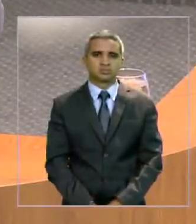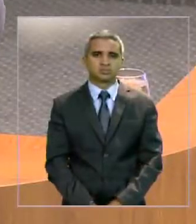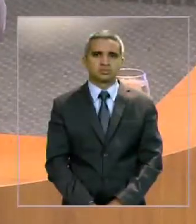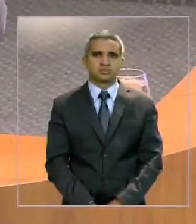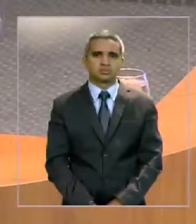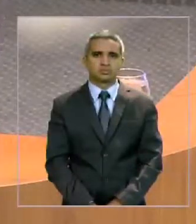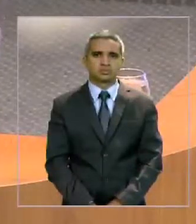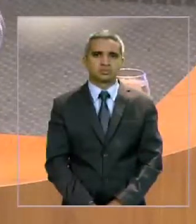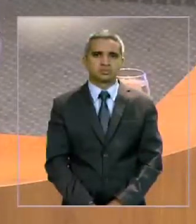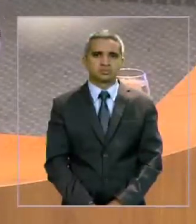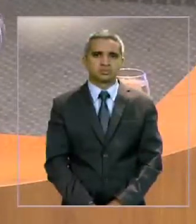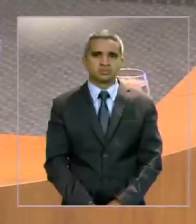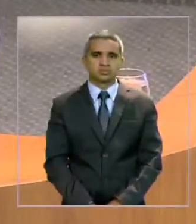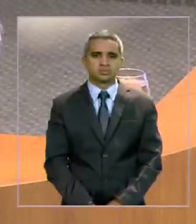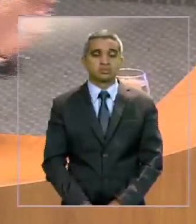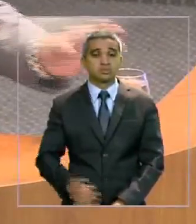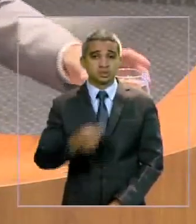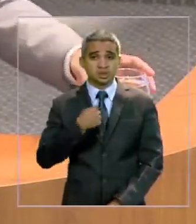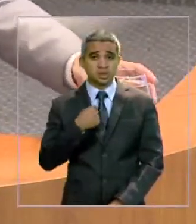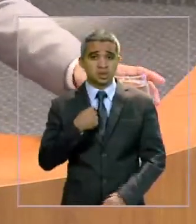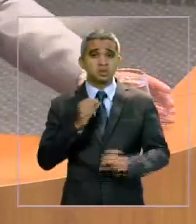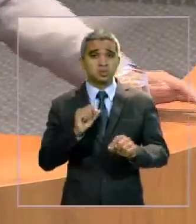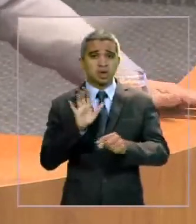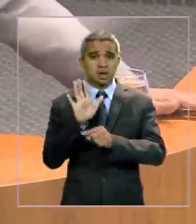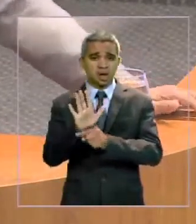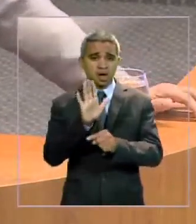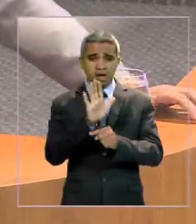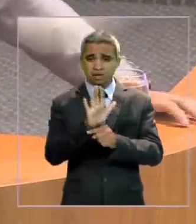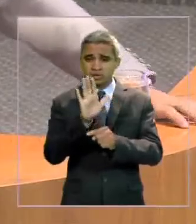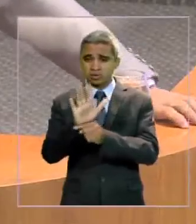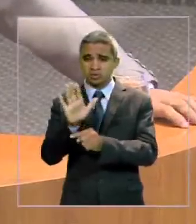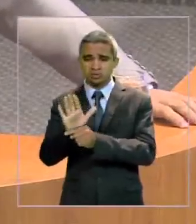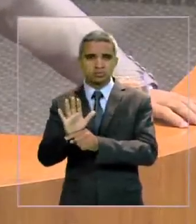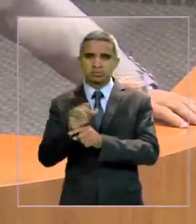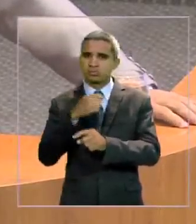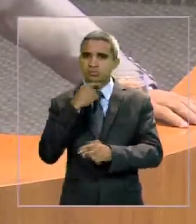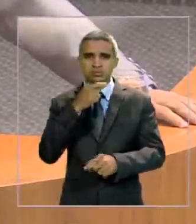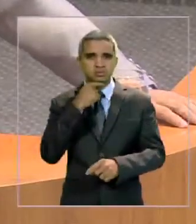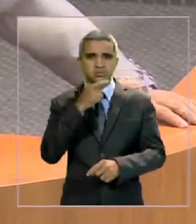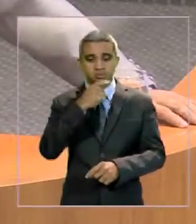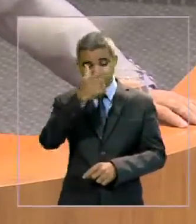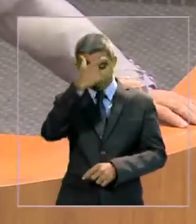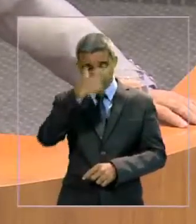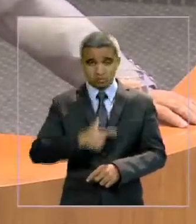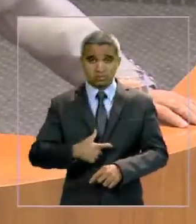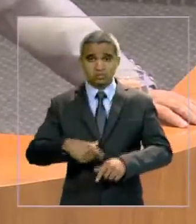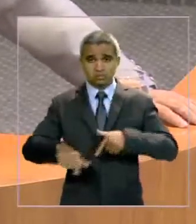Legislativa, aqui é a Casa do Povo, senhoras e senhores. Nós não temos acessibilidade na Casa do Povo.